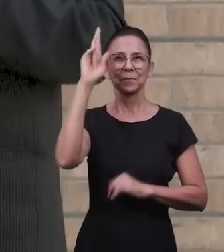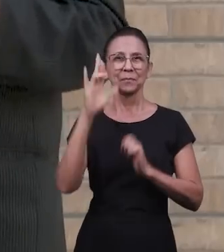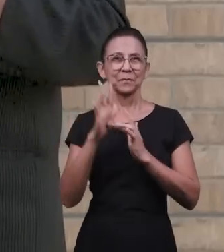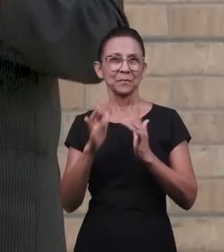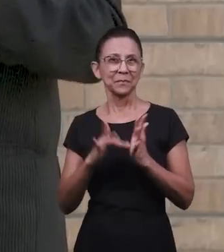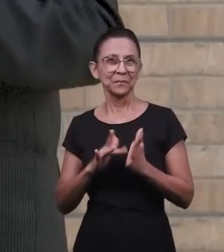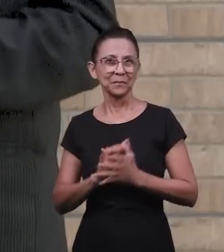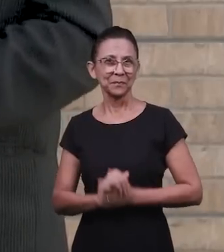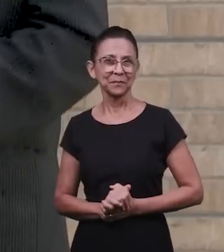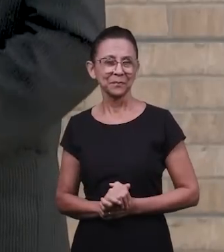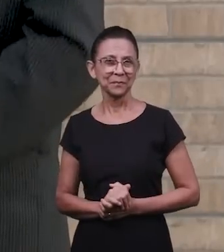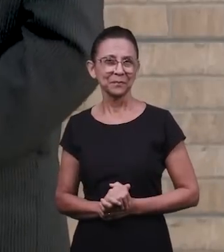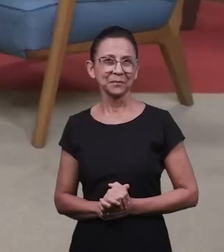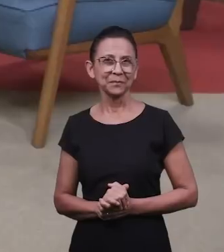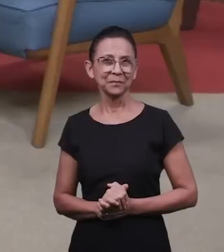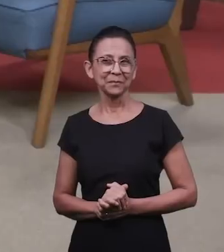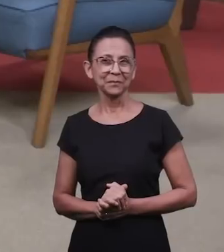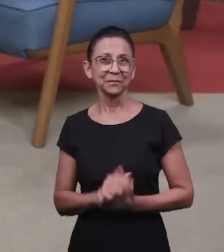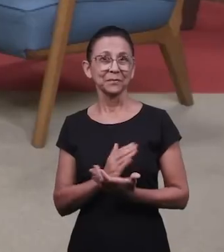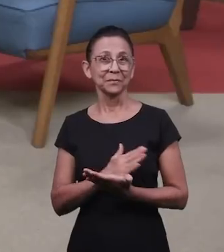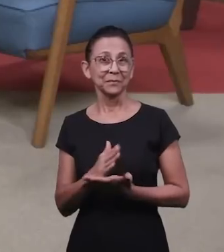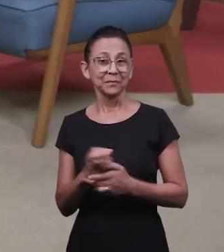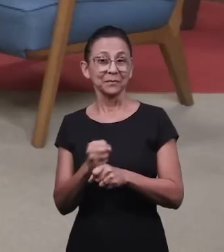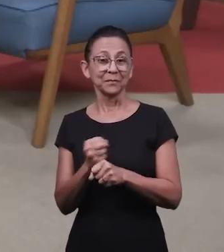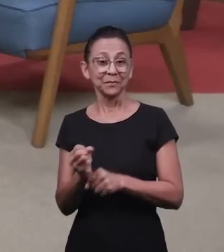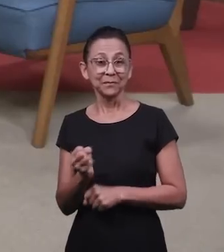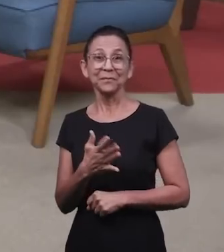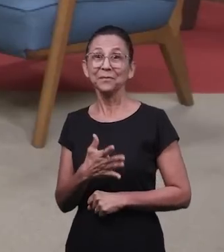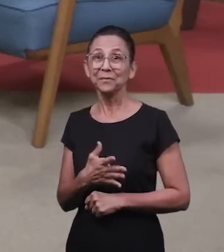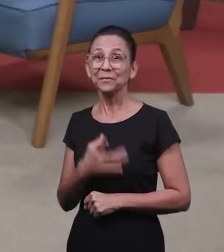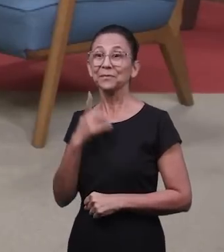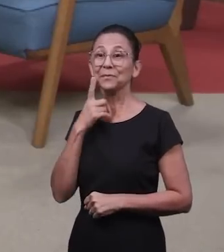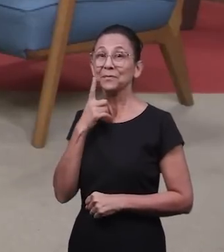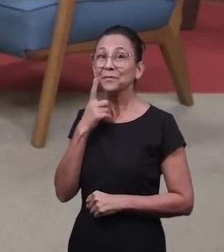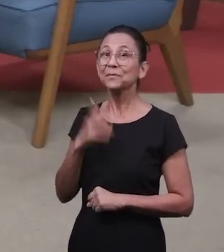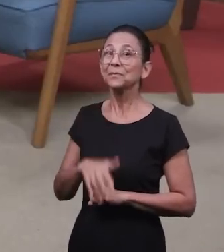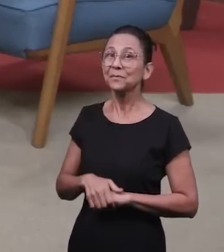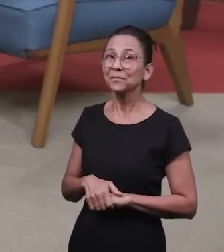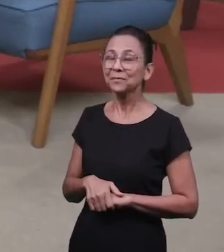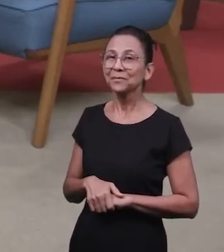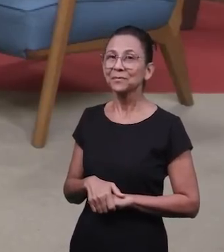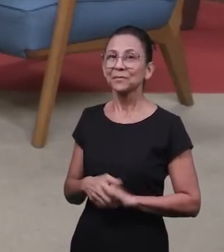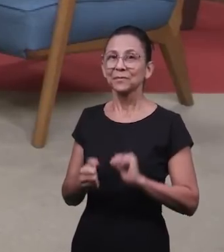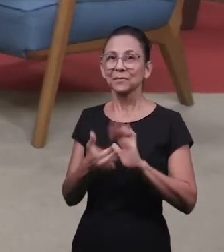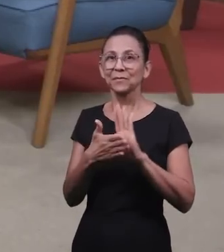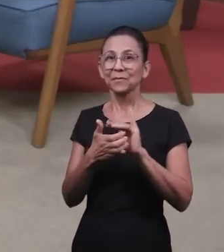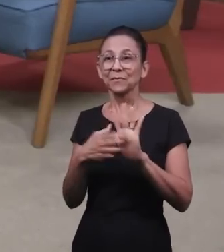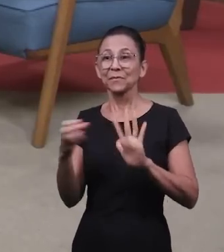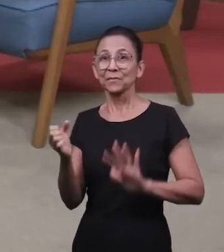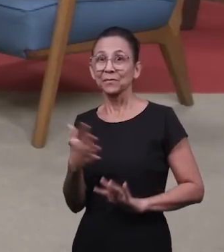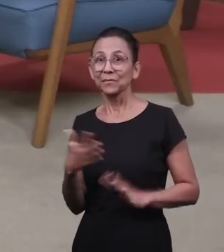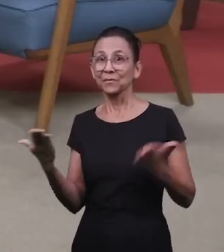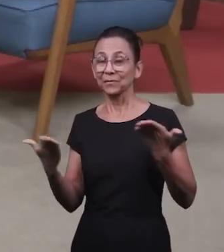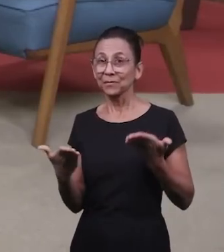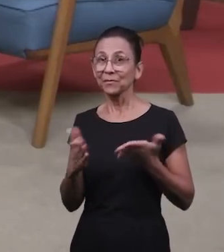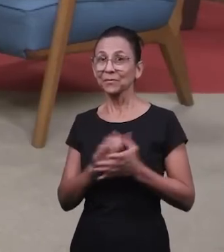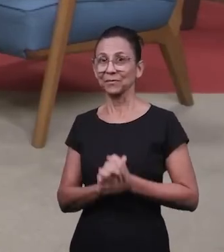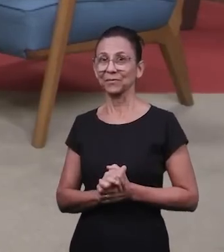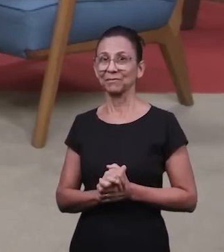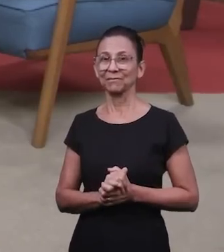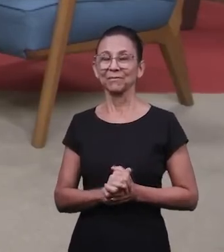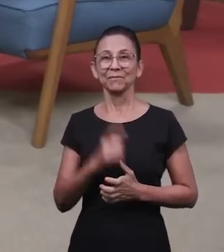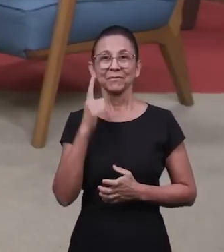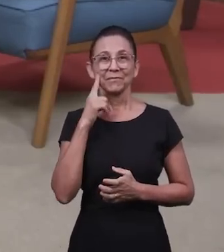A paz do Senhor Jesus Cristo. Estamos começando um novo ano e vamos partir para um novo louvor. Hoje a tia